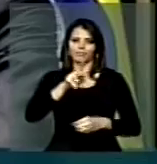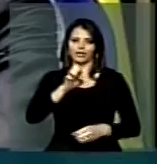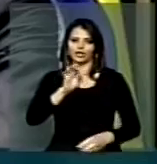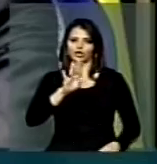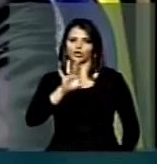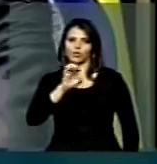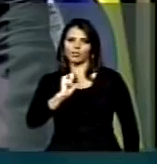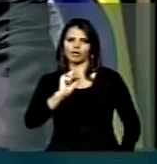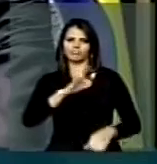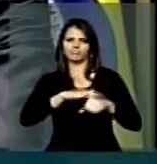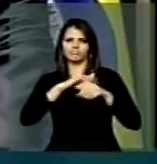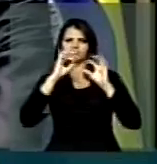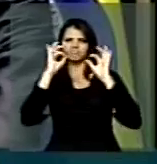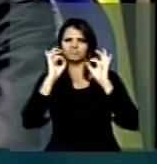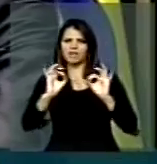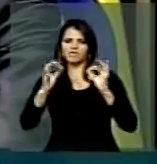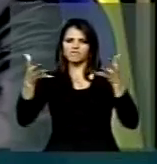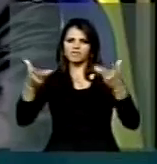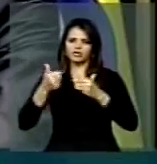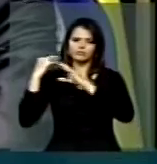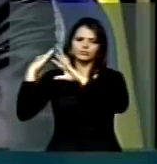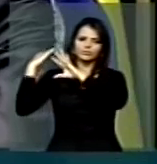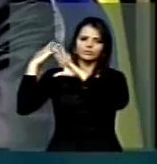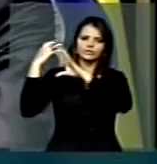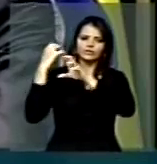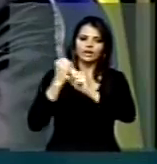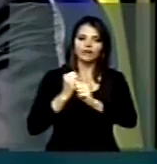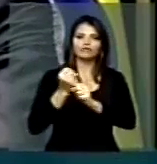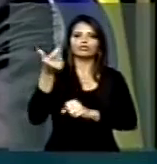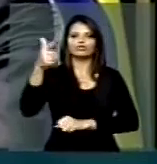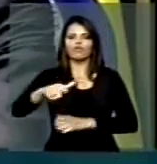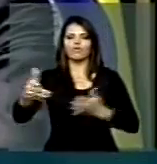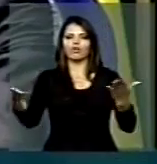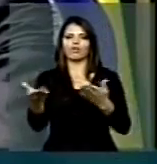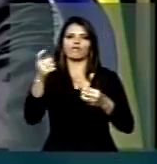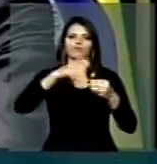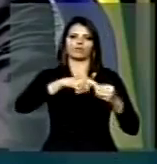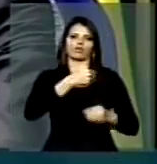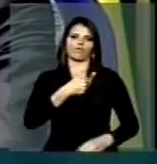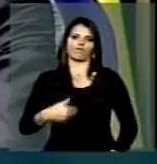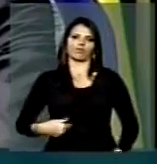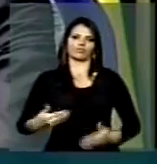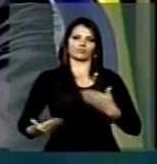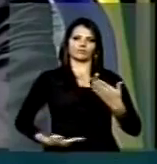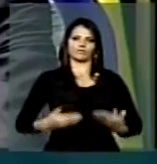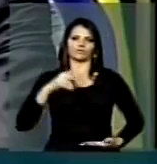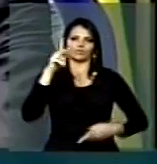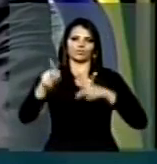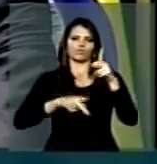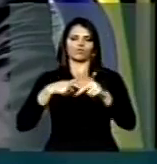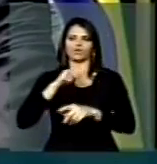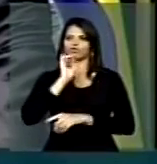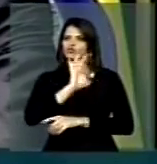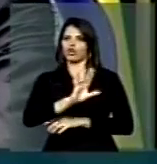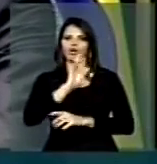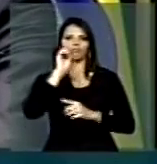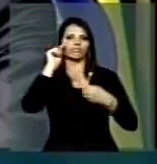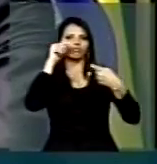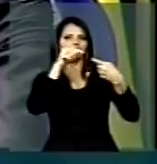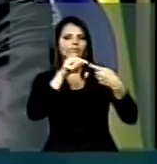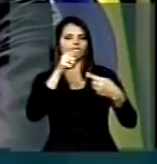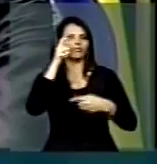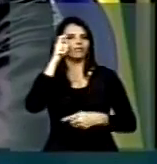precisam ser novamente colocados a serviço de todos os brasileiros e não às causas de um partido político. E o